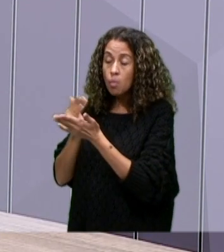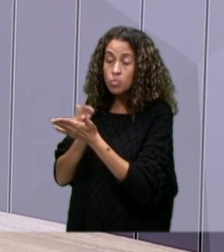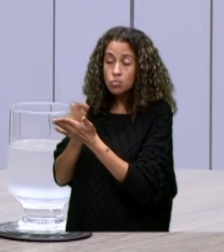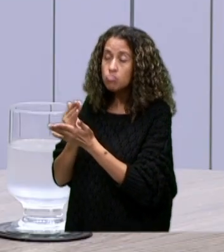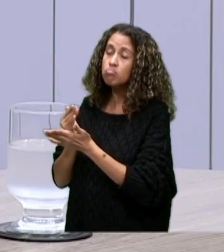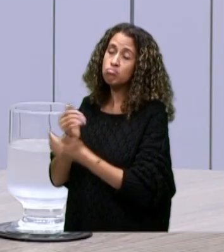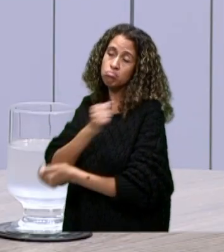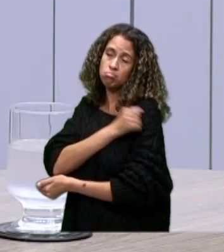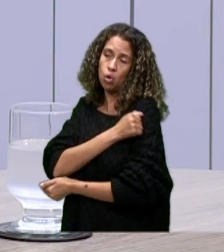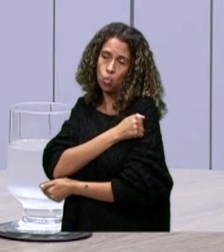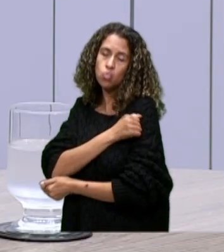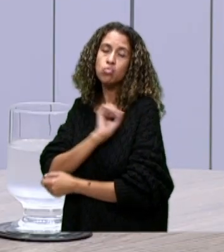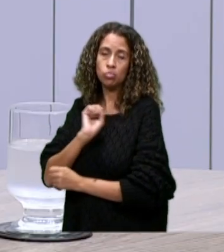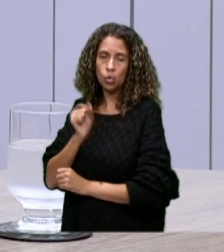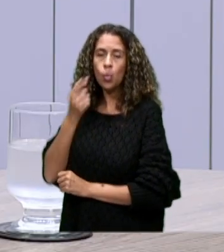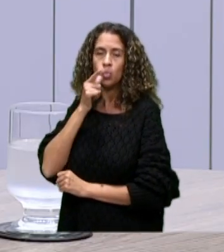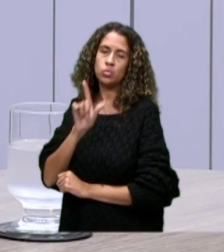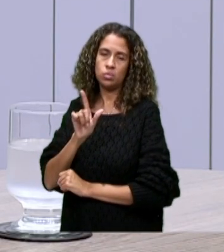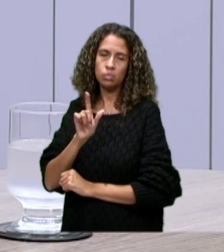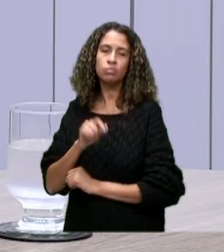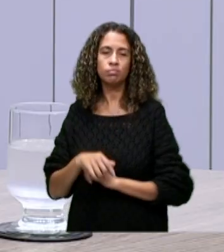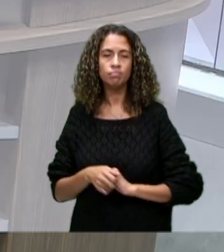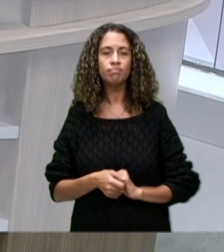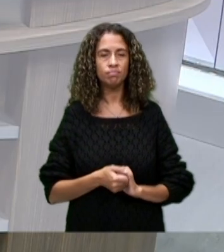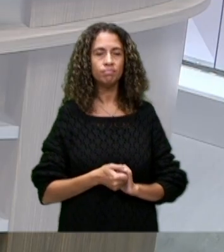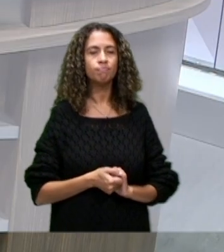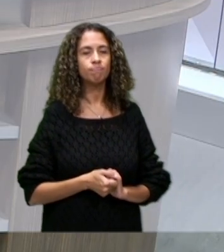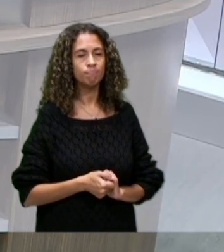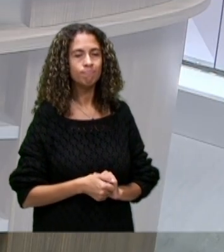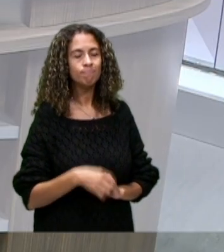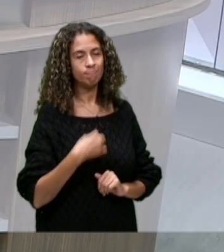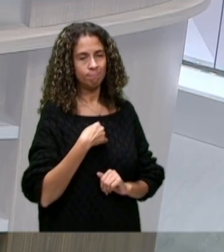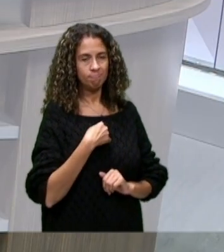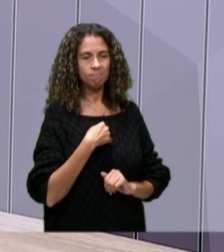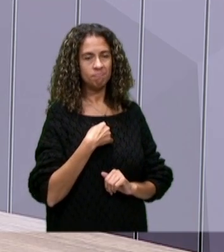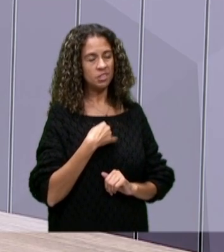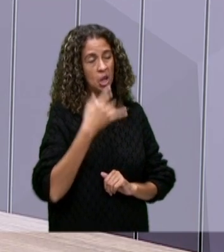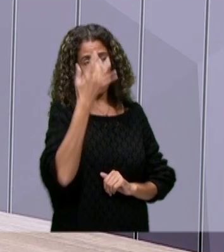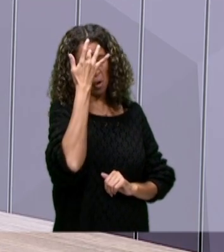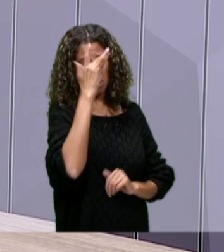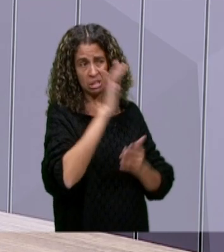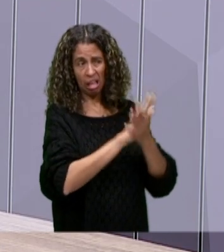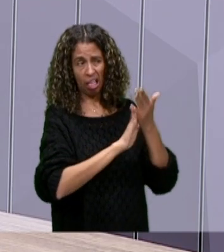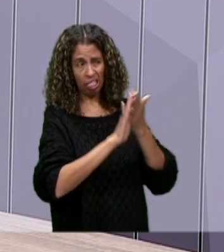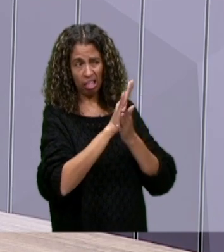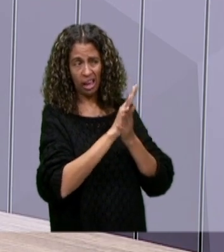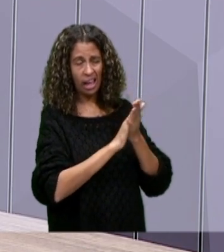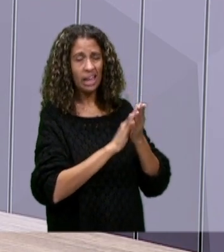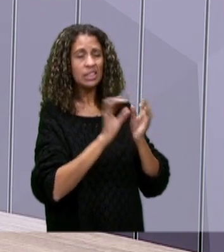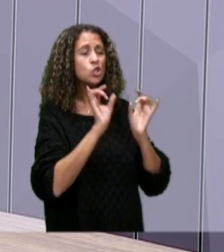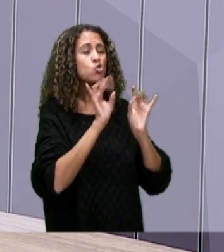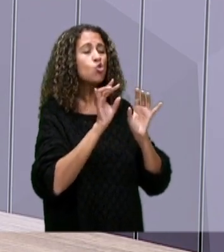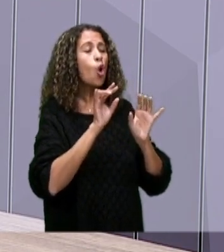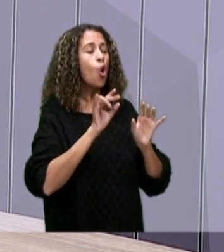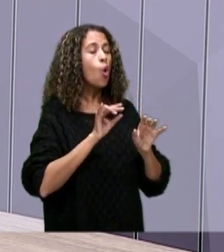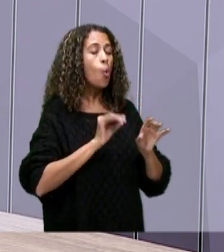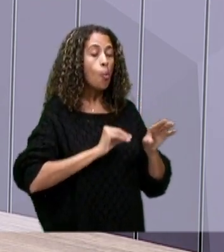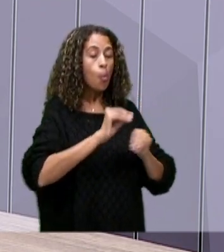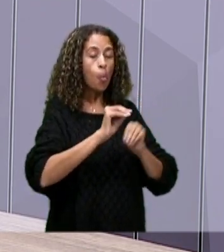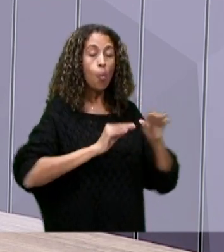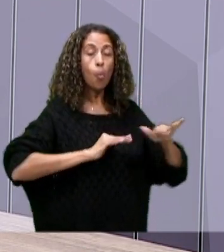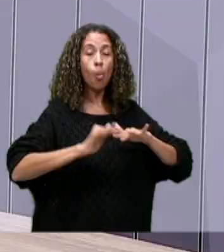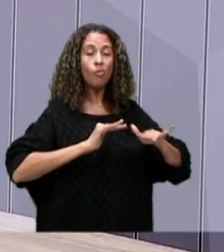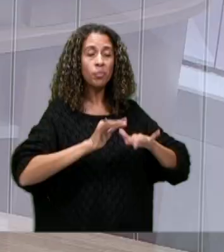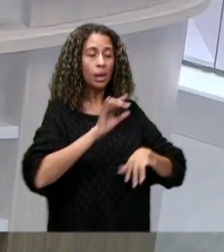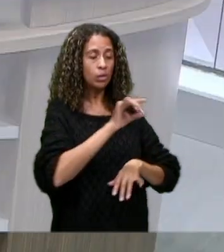não sou... No máximo eu poderia ser um iniciante de xadrez só. Eu mal sei a posição de cada... o movimento que faz cada uma das